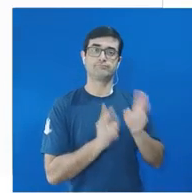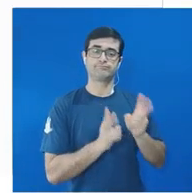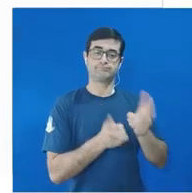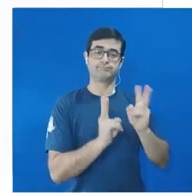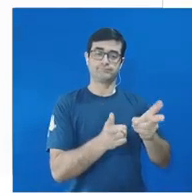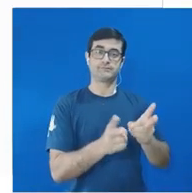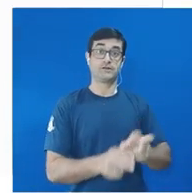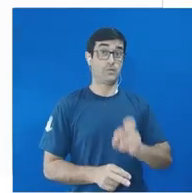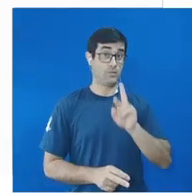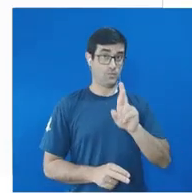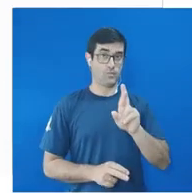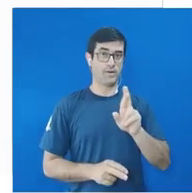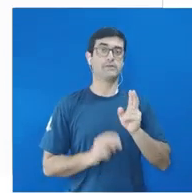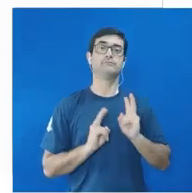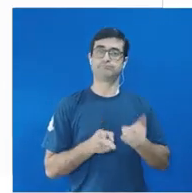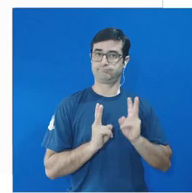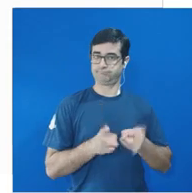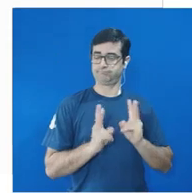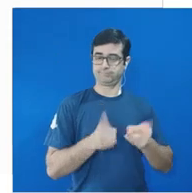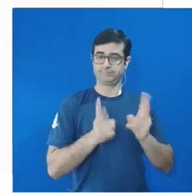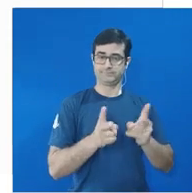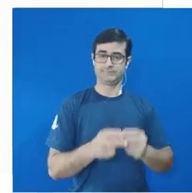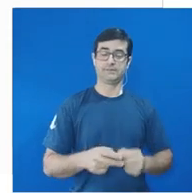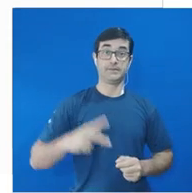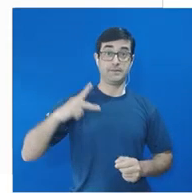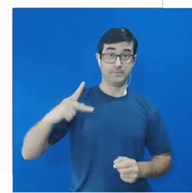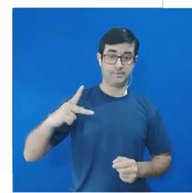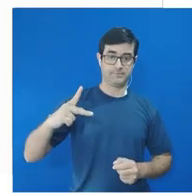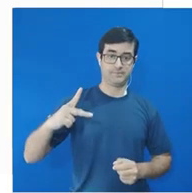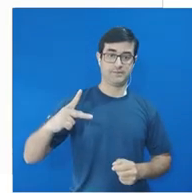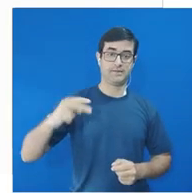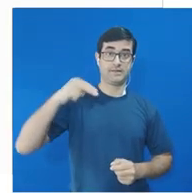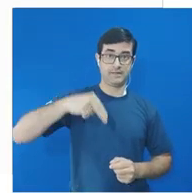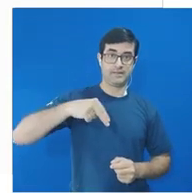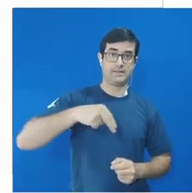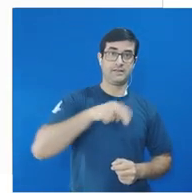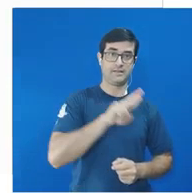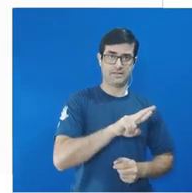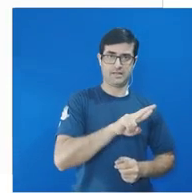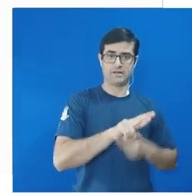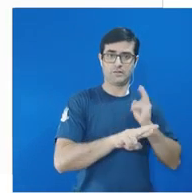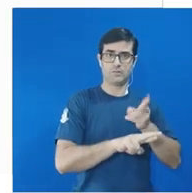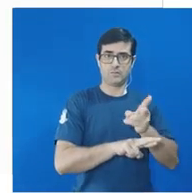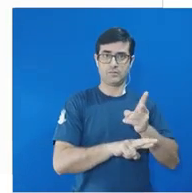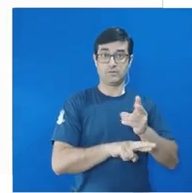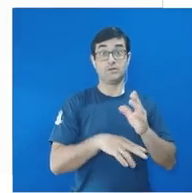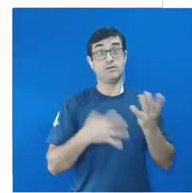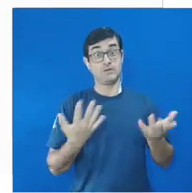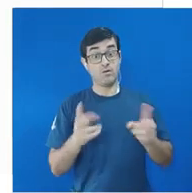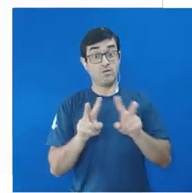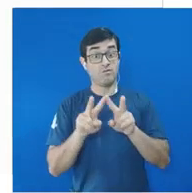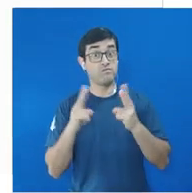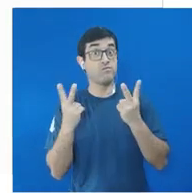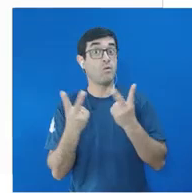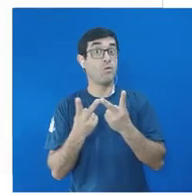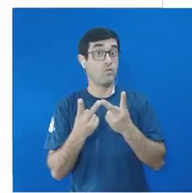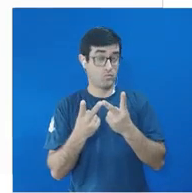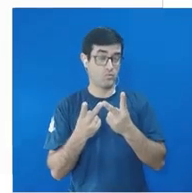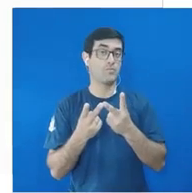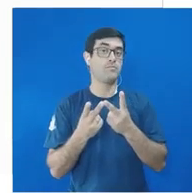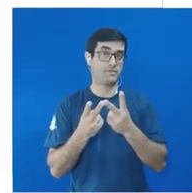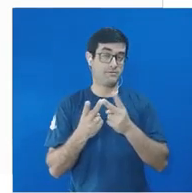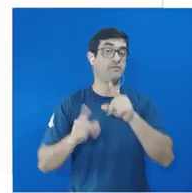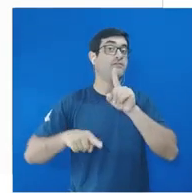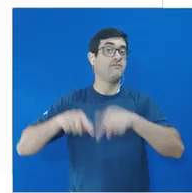esses valores aqui, P, N e R, são constantes, o volume varia com a temperatura. O que quer dizer isso? Se